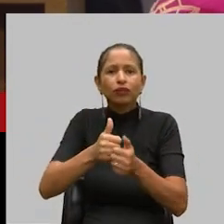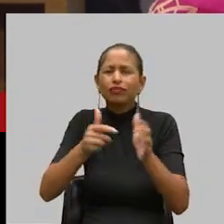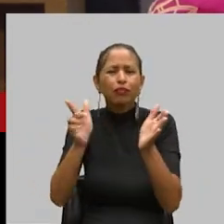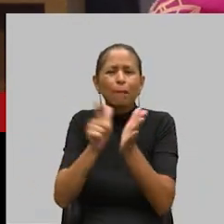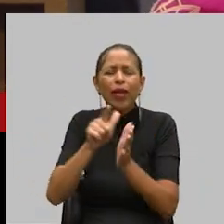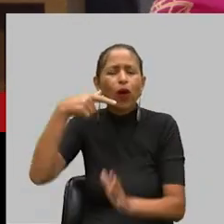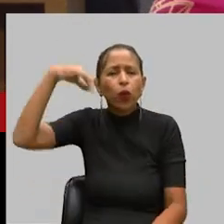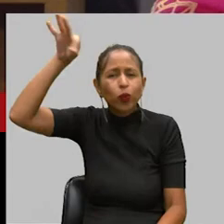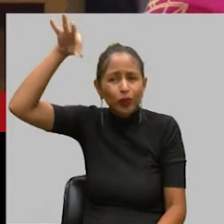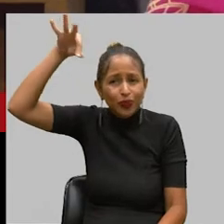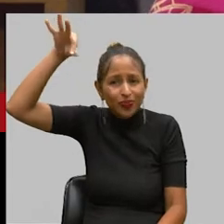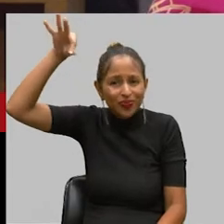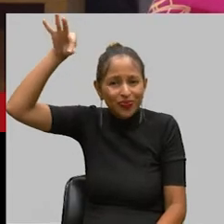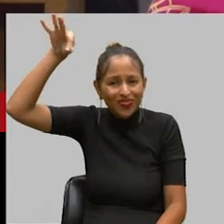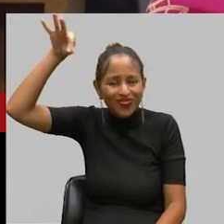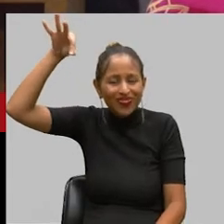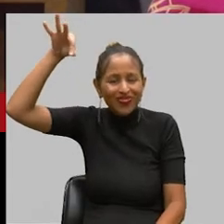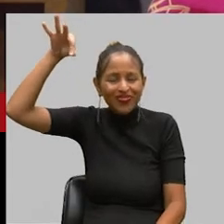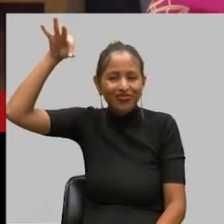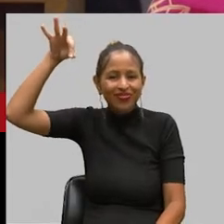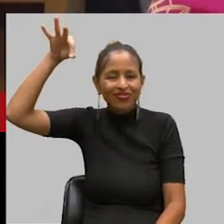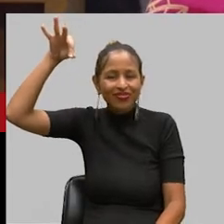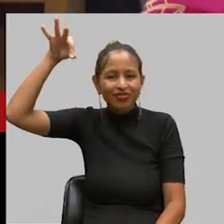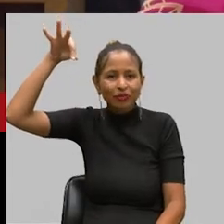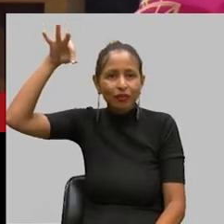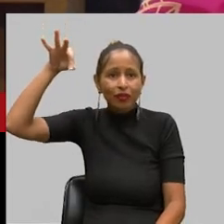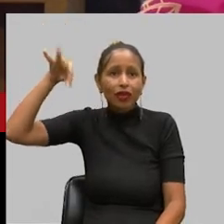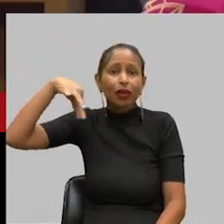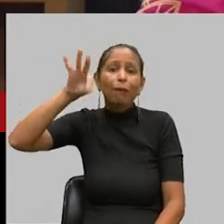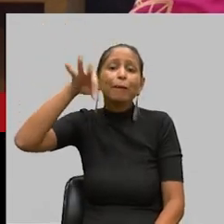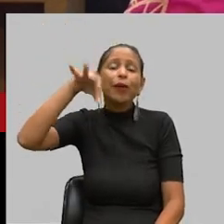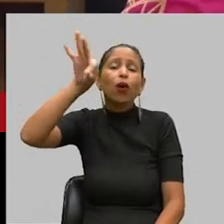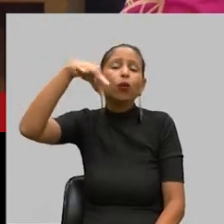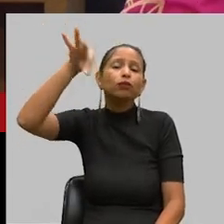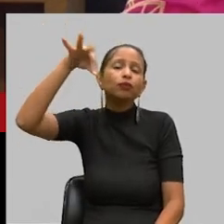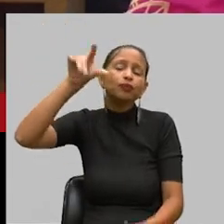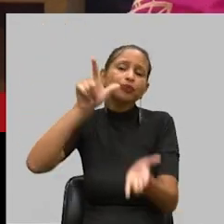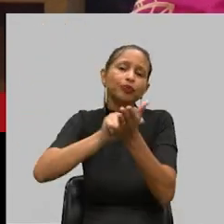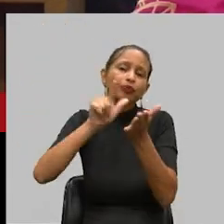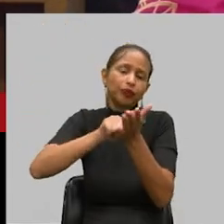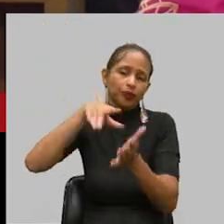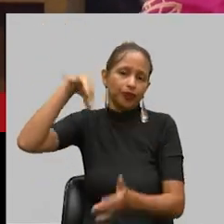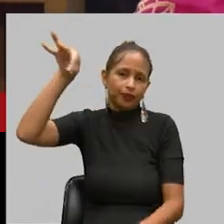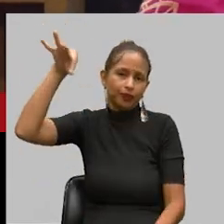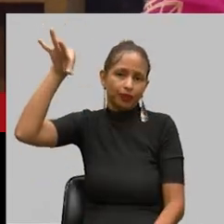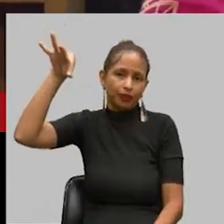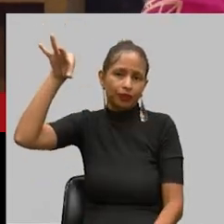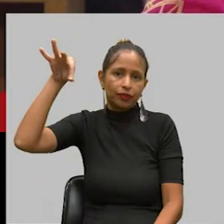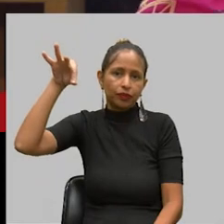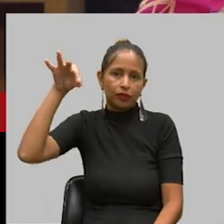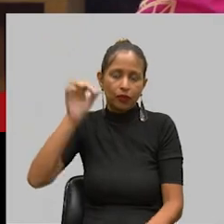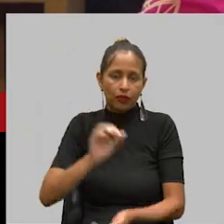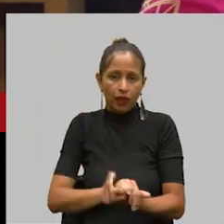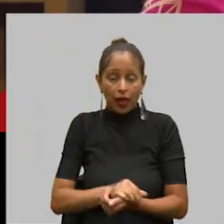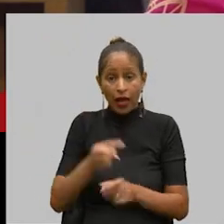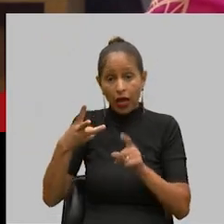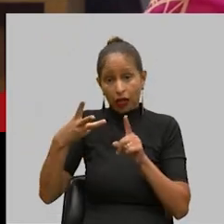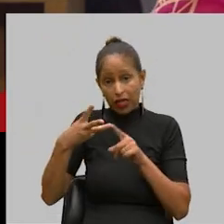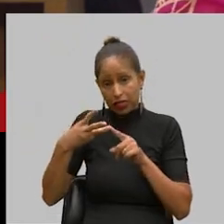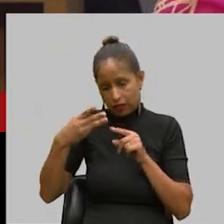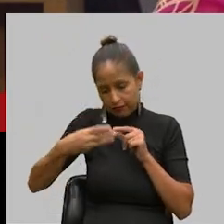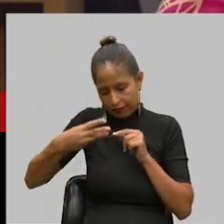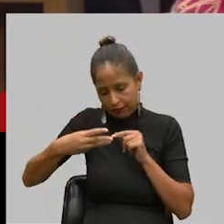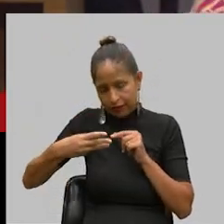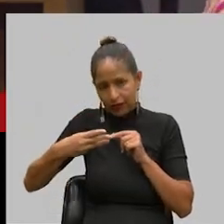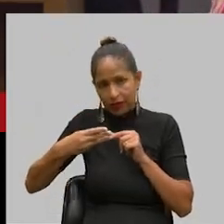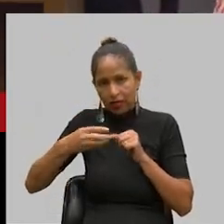então vamos lá esse panfletinho que tá solto terceiro aí né é o terceiro ponto Lembrando que as